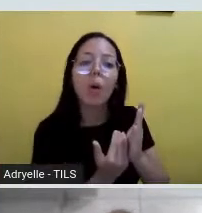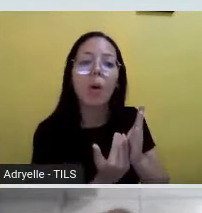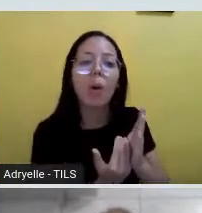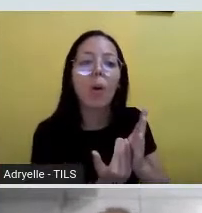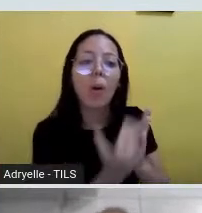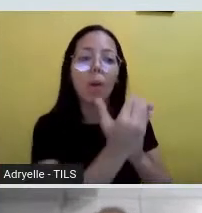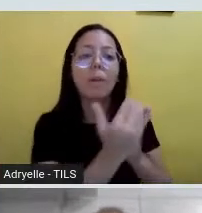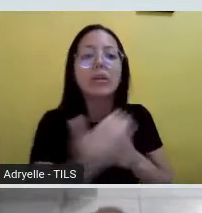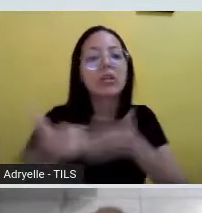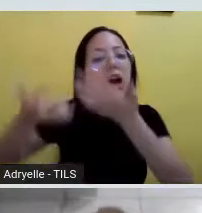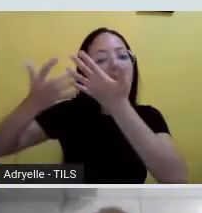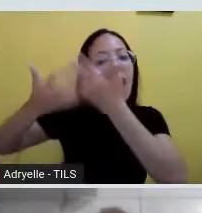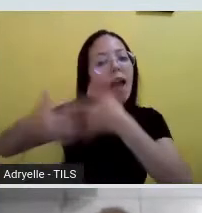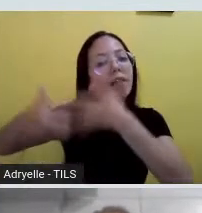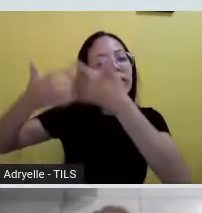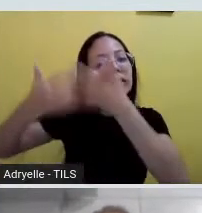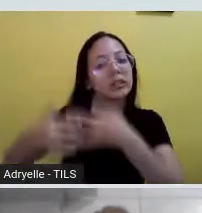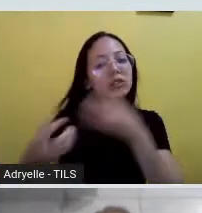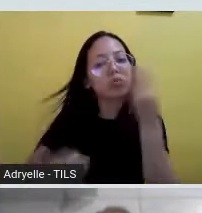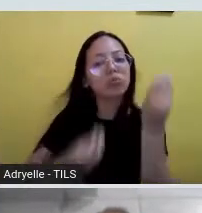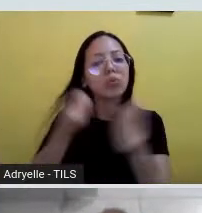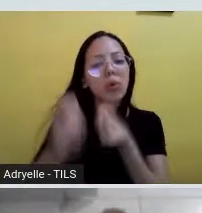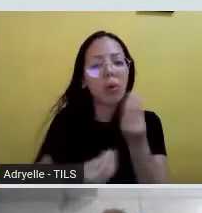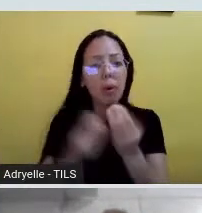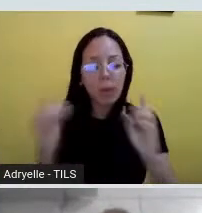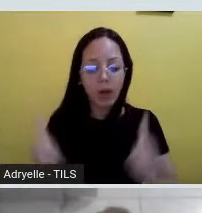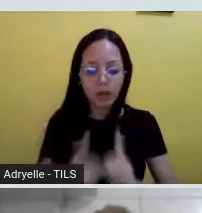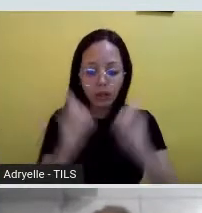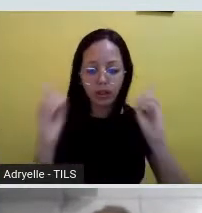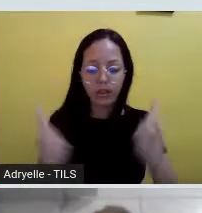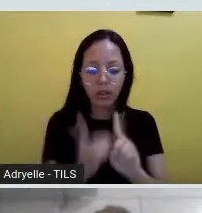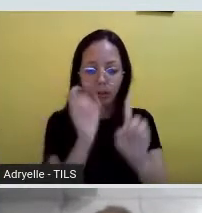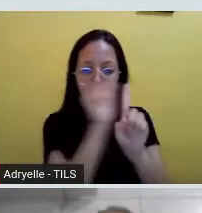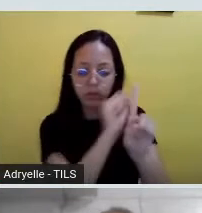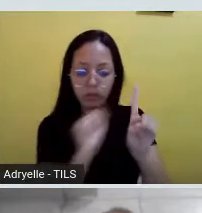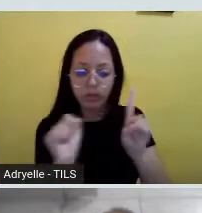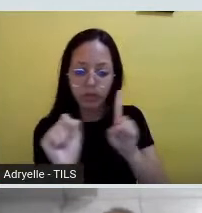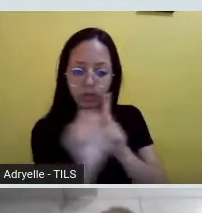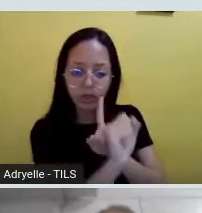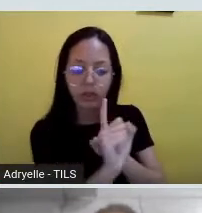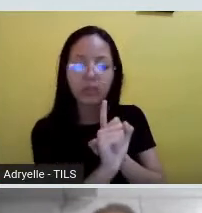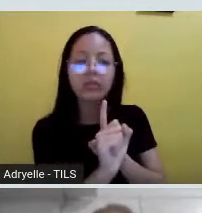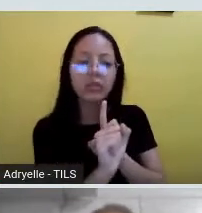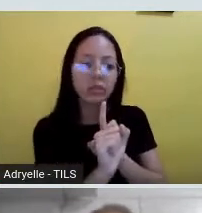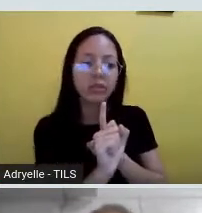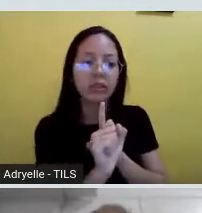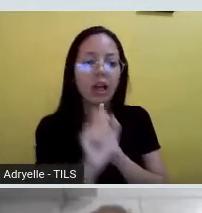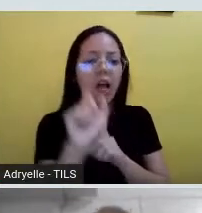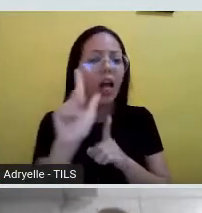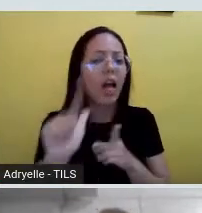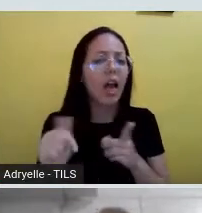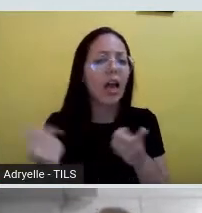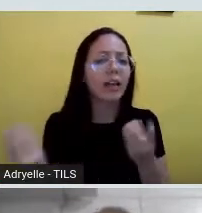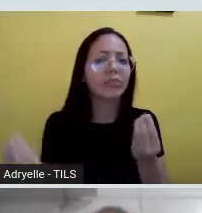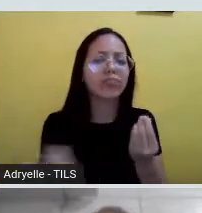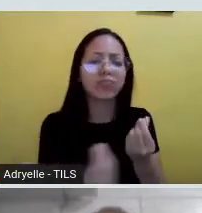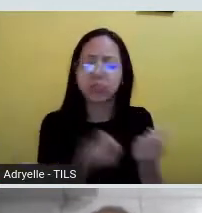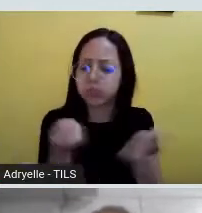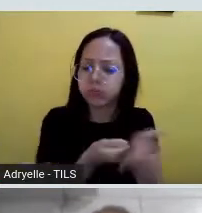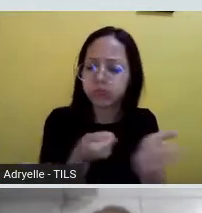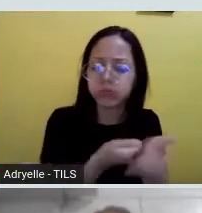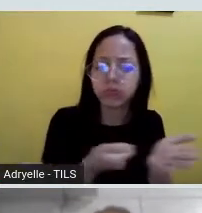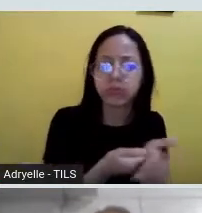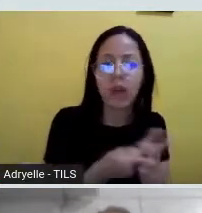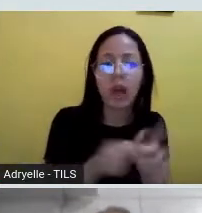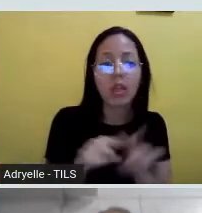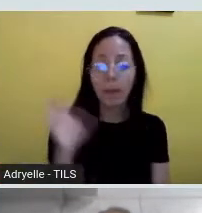de reflexão sobre como a dinâmica da sociedade ela foi tão brusca e